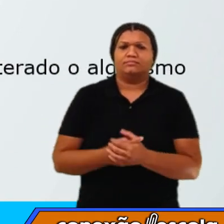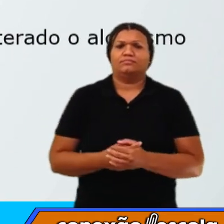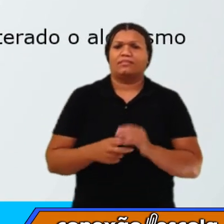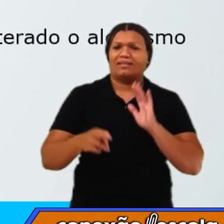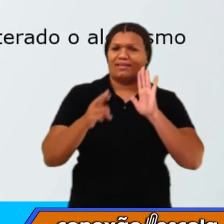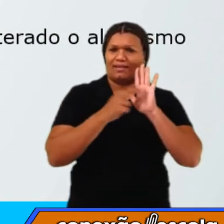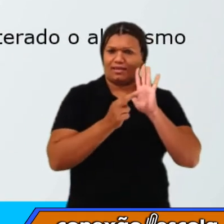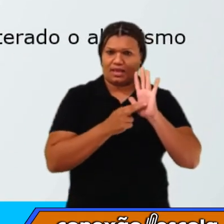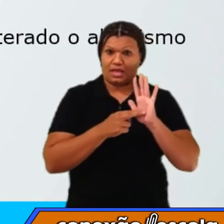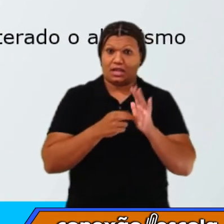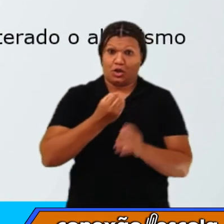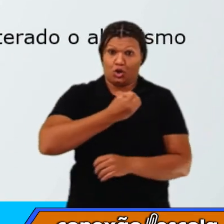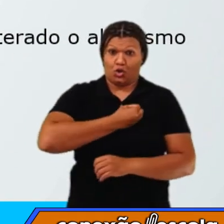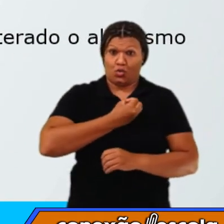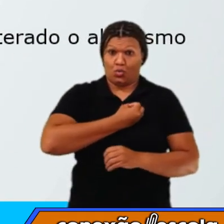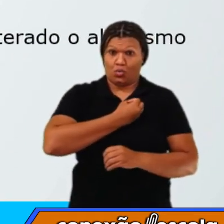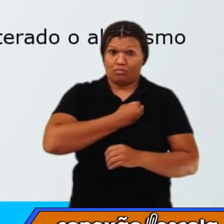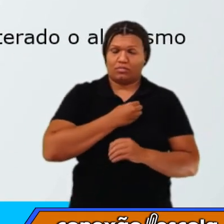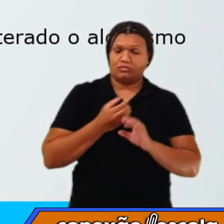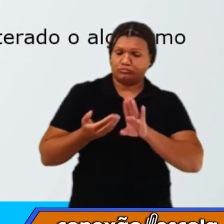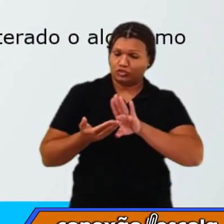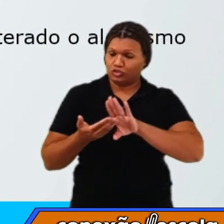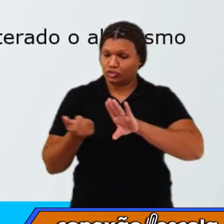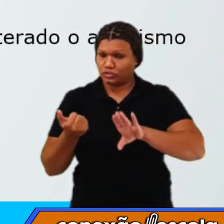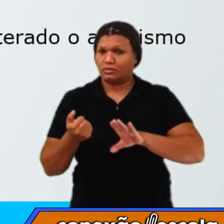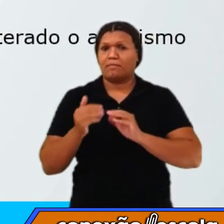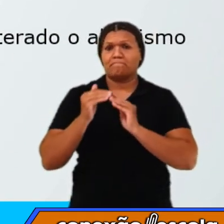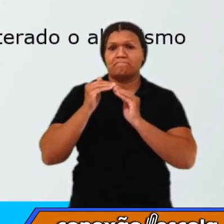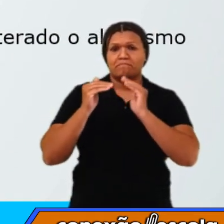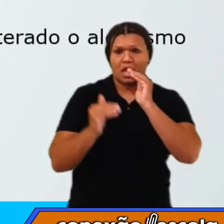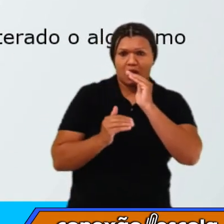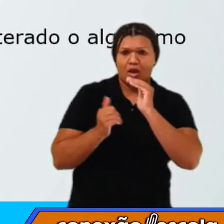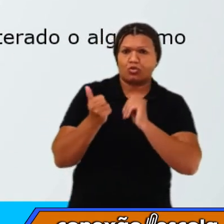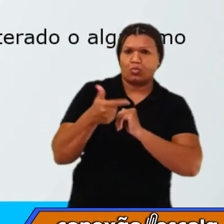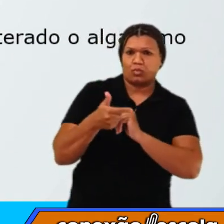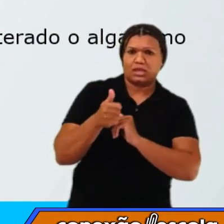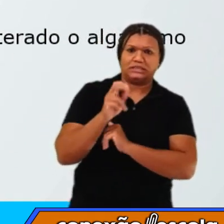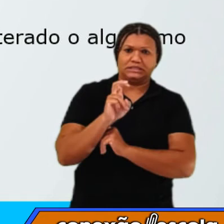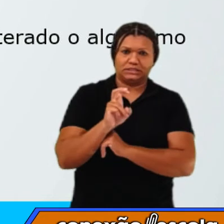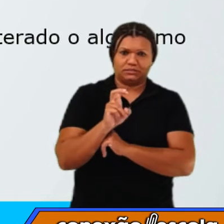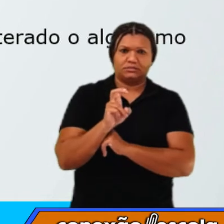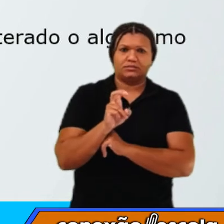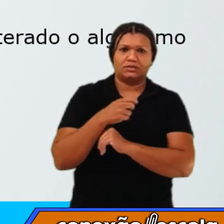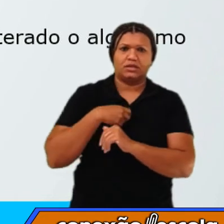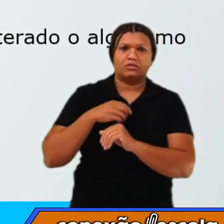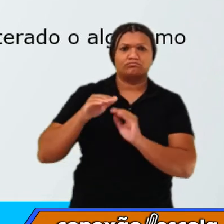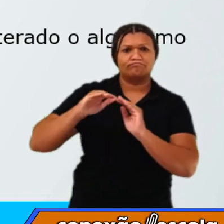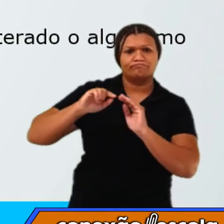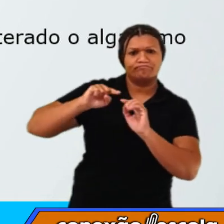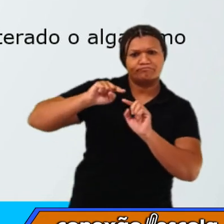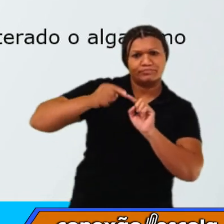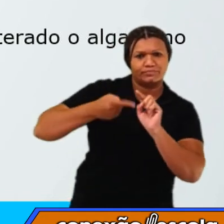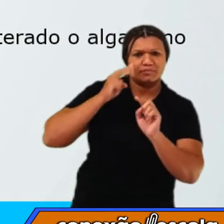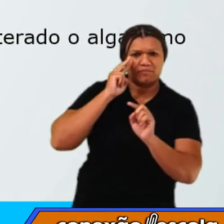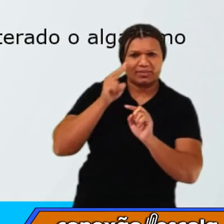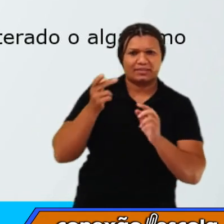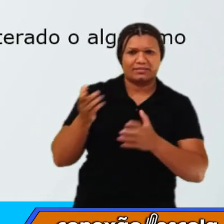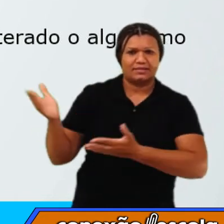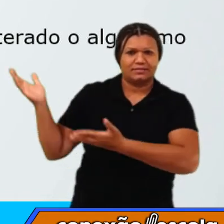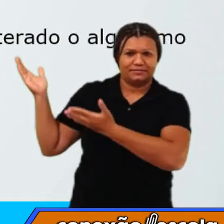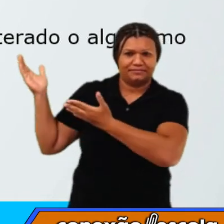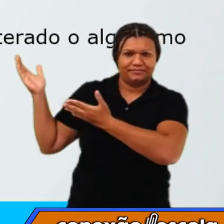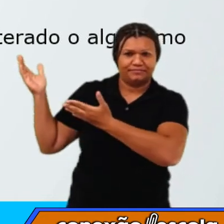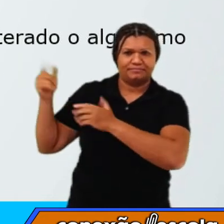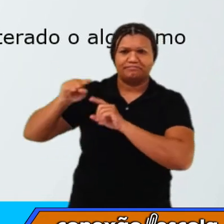regrinha se o algarismo a ser eliminado por menor do que 5 Olha só eu vou liminar aqui ó ele é